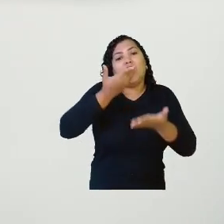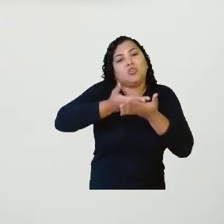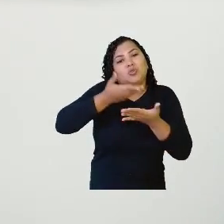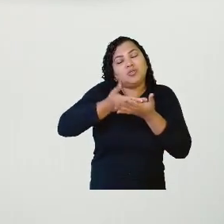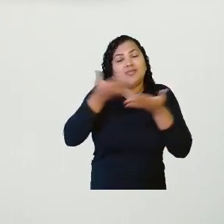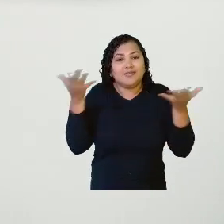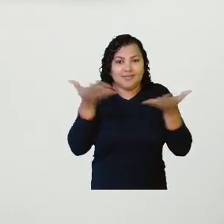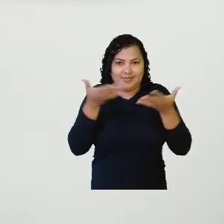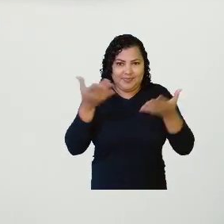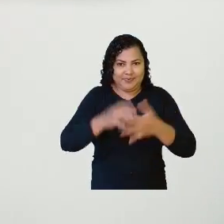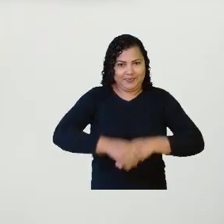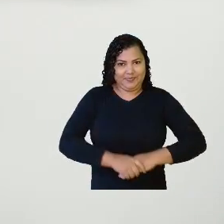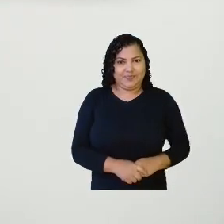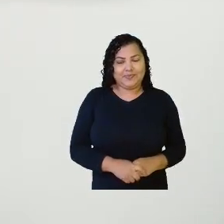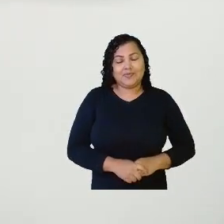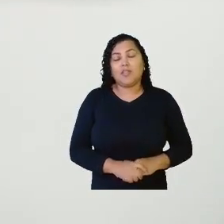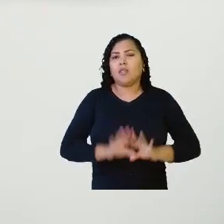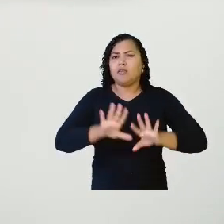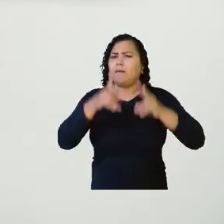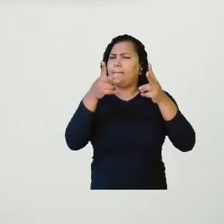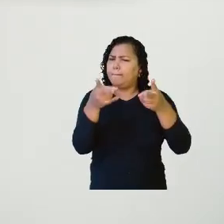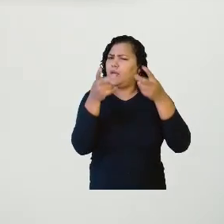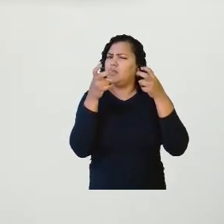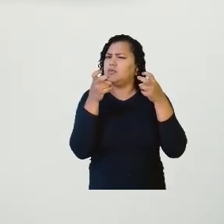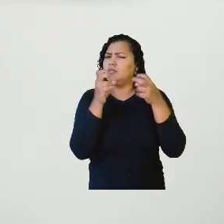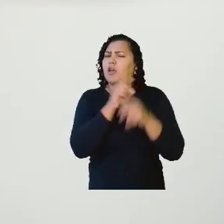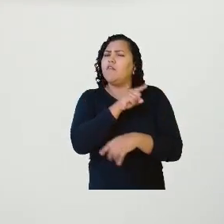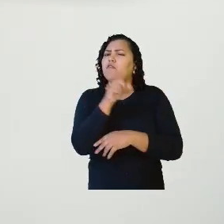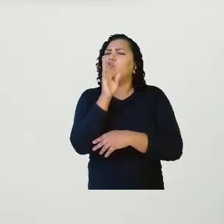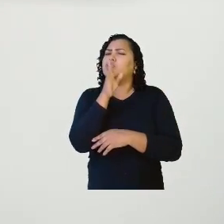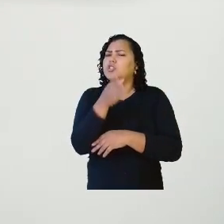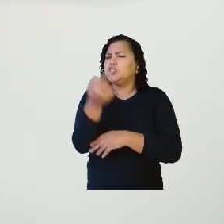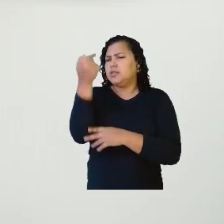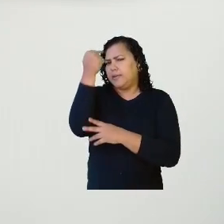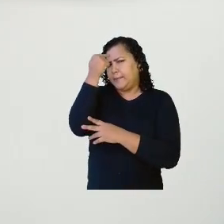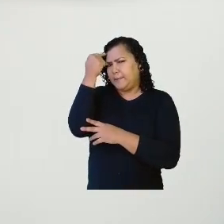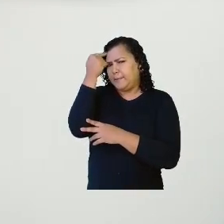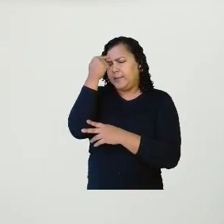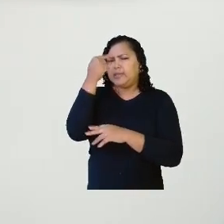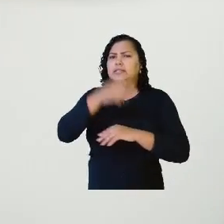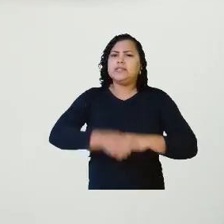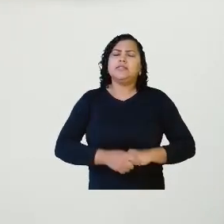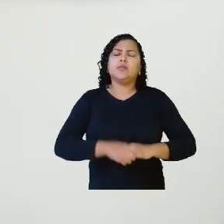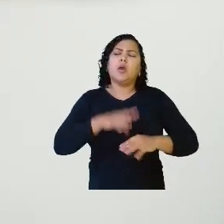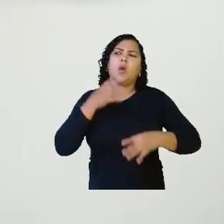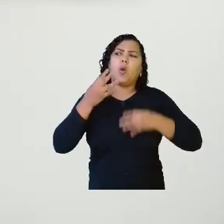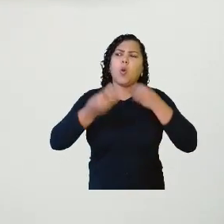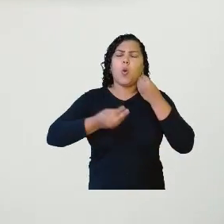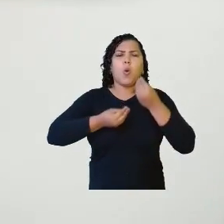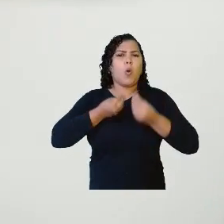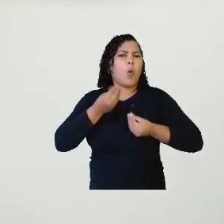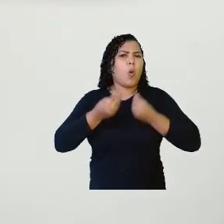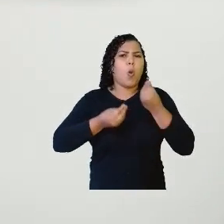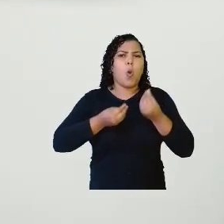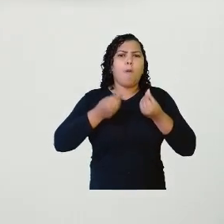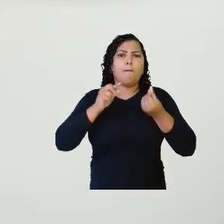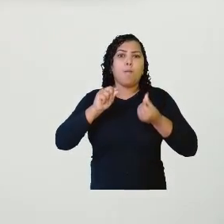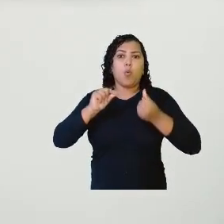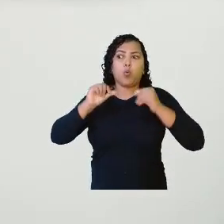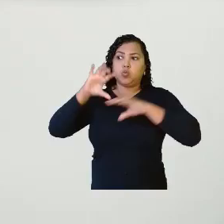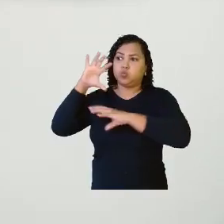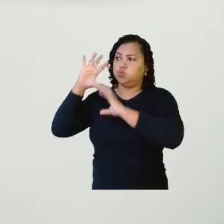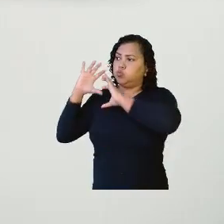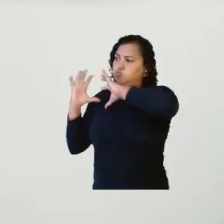de Geografia. Vejam bem, vocês já pensaram como, em que local do universo